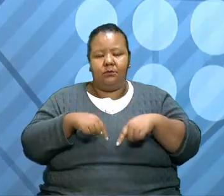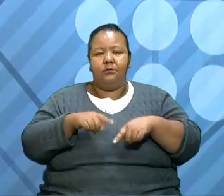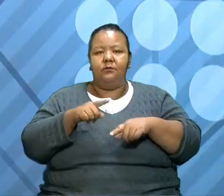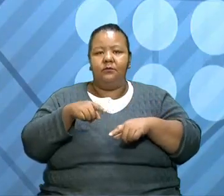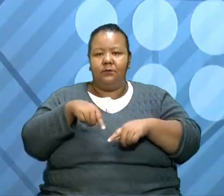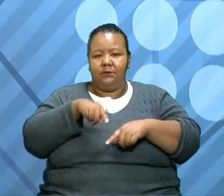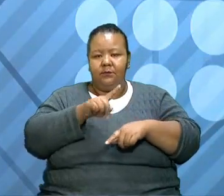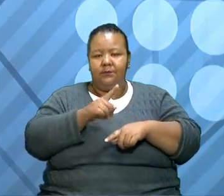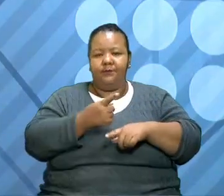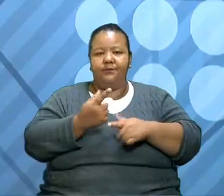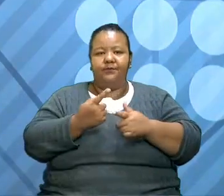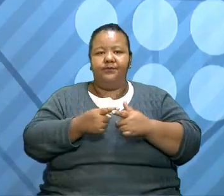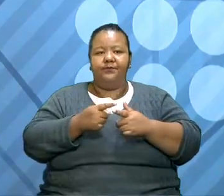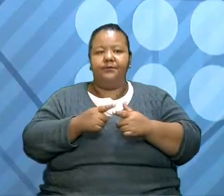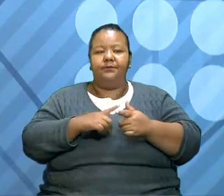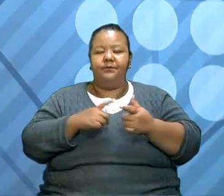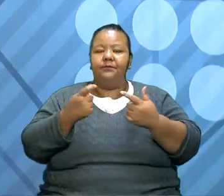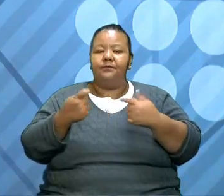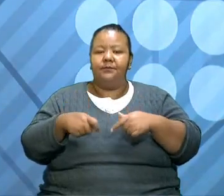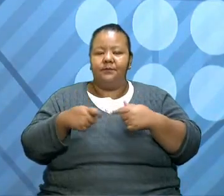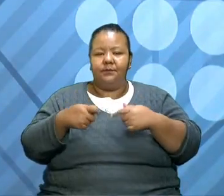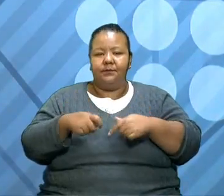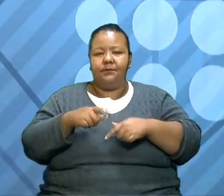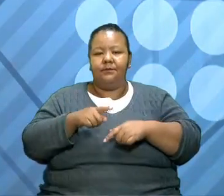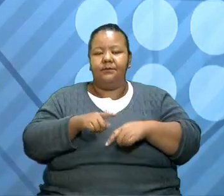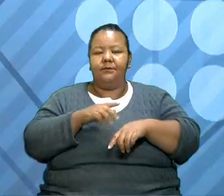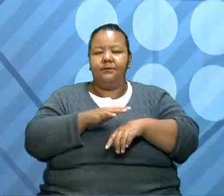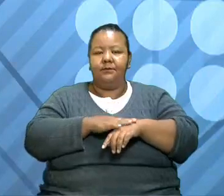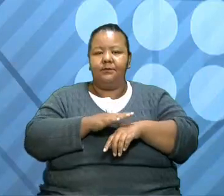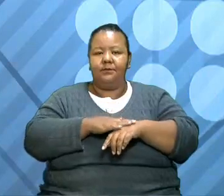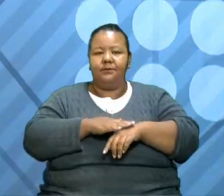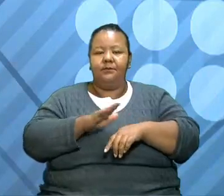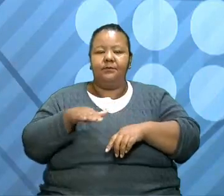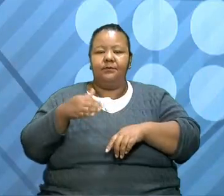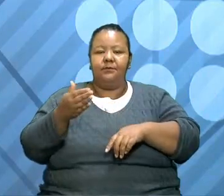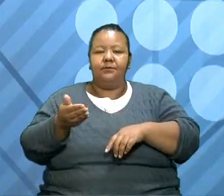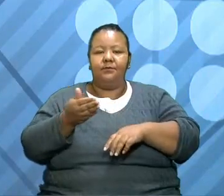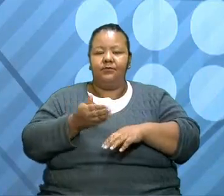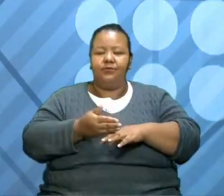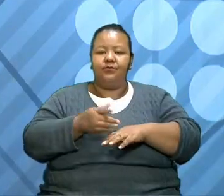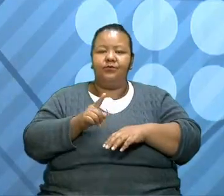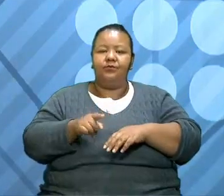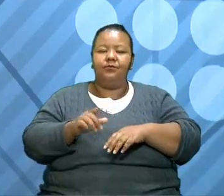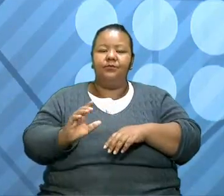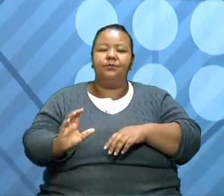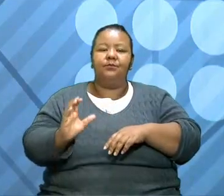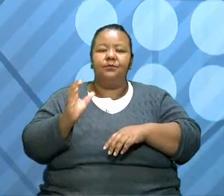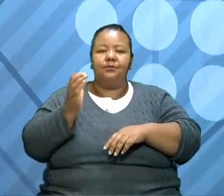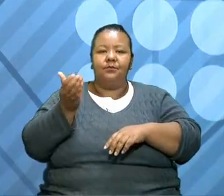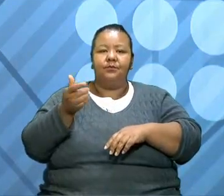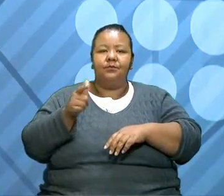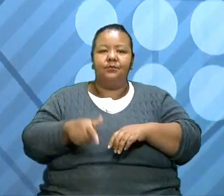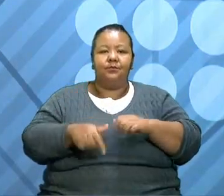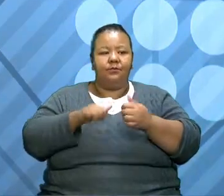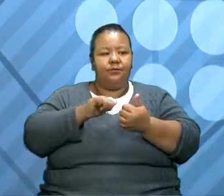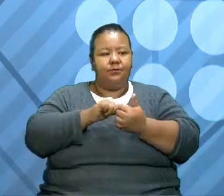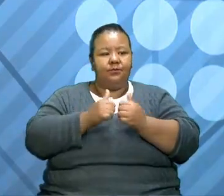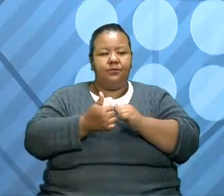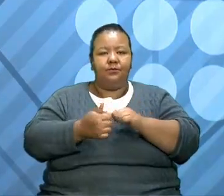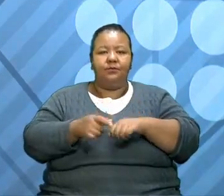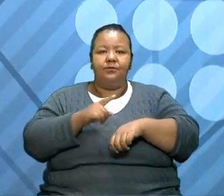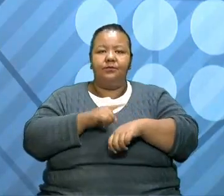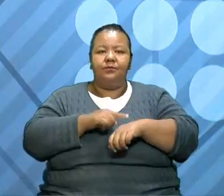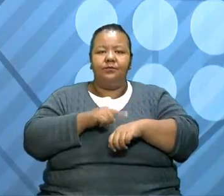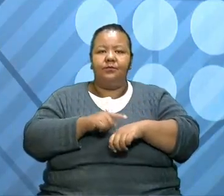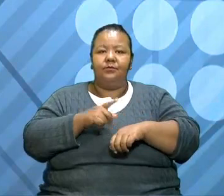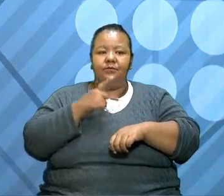mas você vai fazer, porque você está precisando naquele momento. Então, o que acontece? Quando você ajusta o horário,